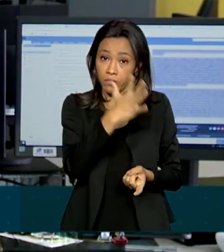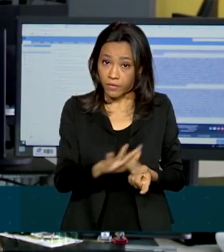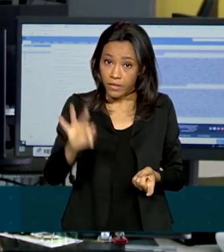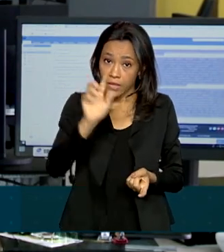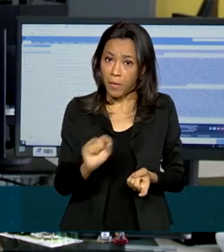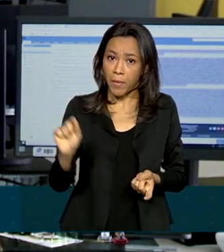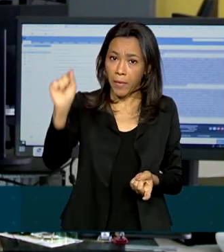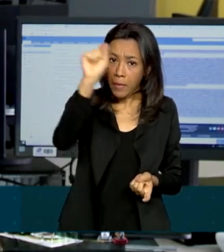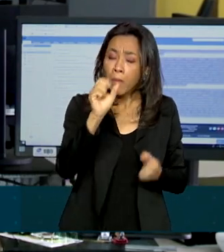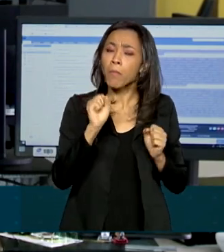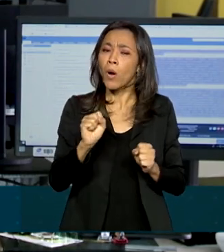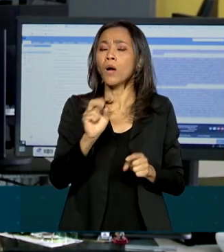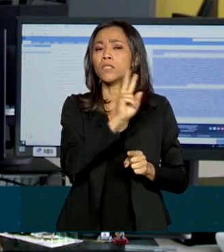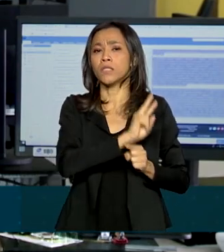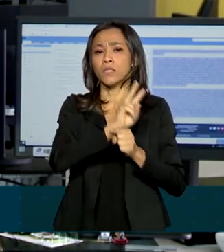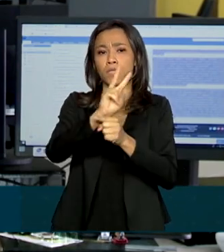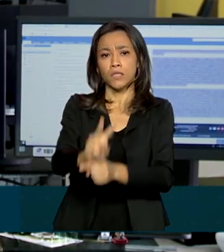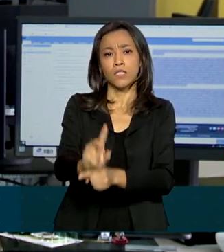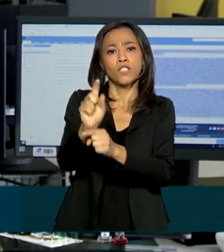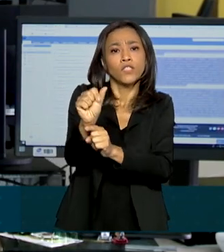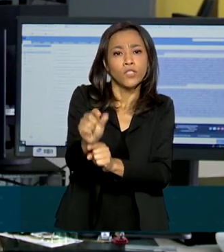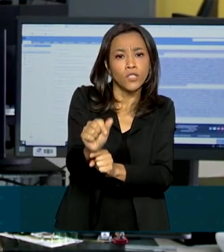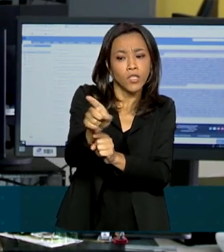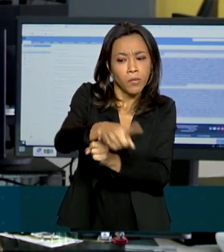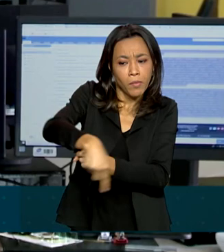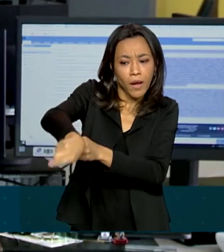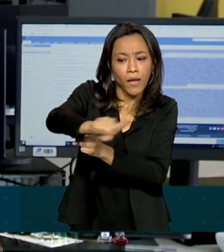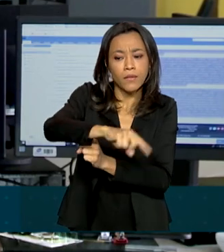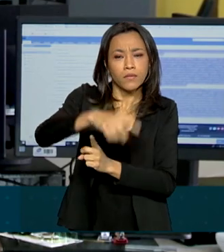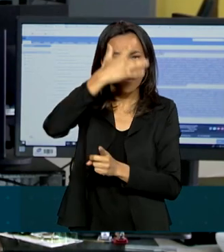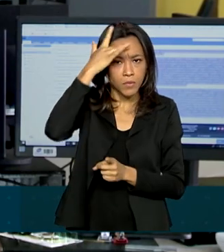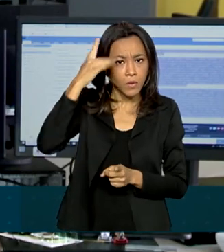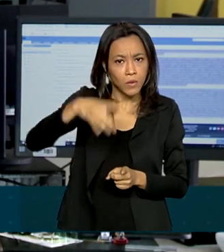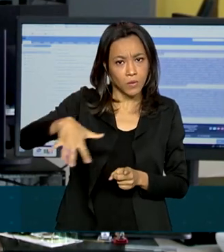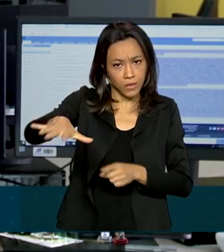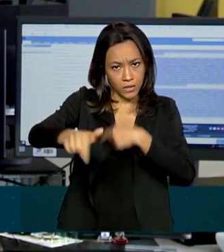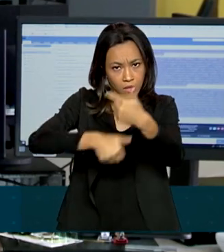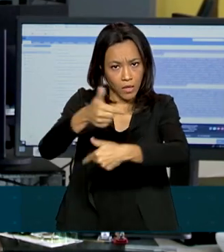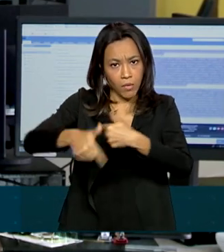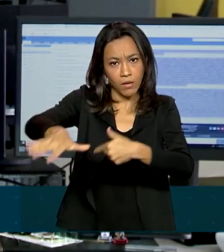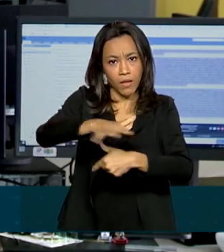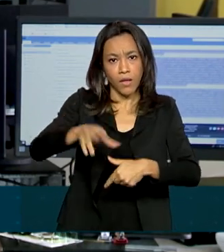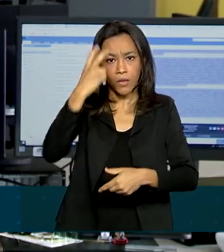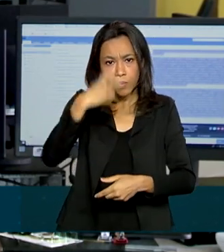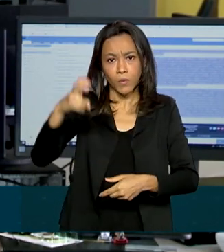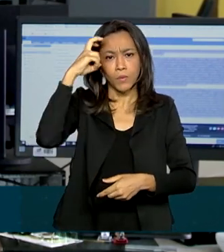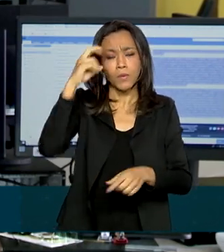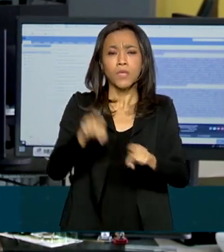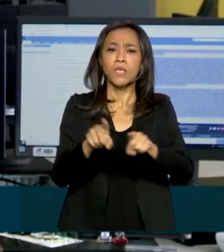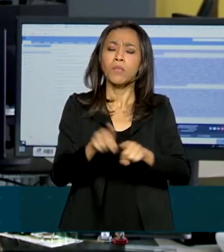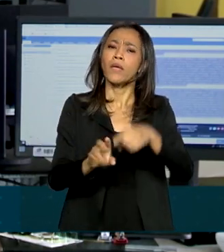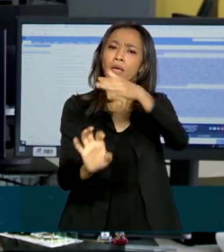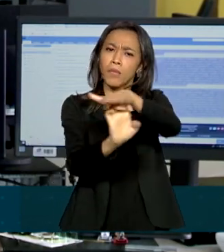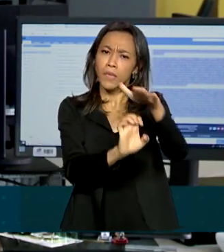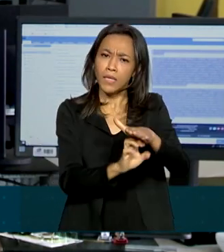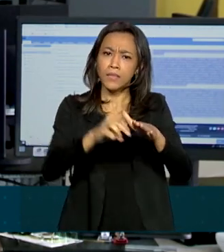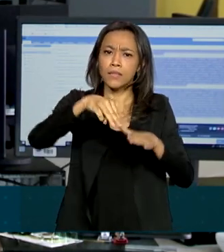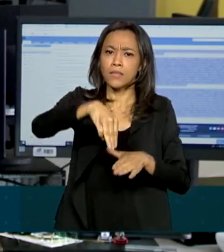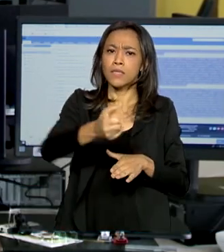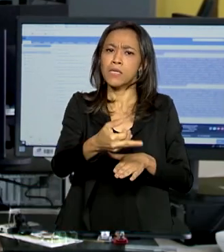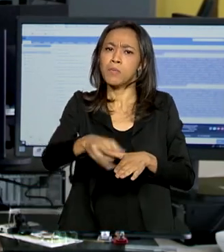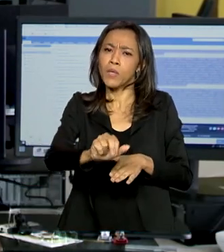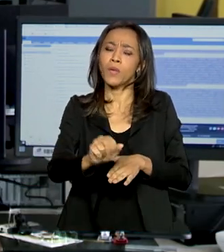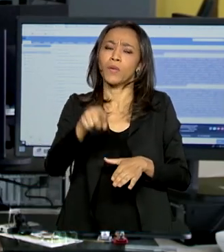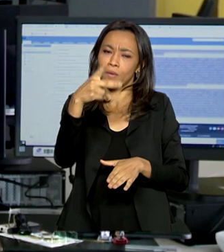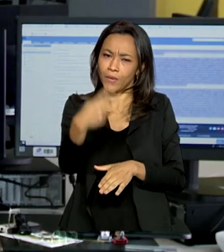disponibilizar linhas de crédito para trabalhadores do setor cultural e para micro e pequenas empresas da área. Do Rio